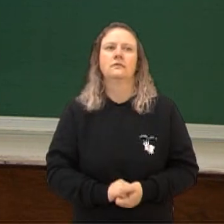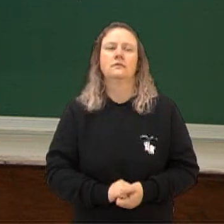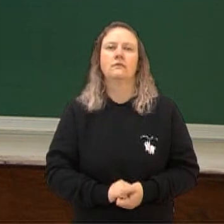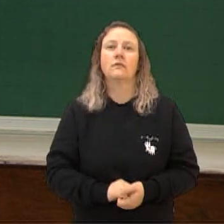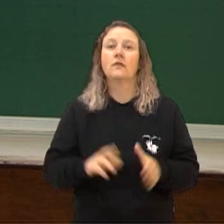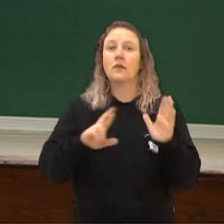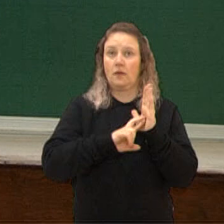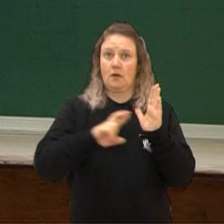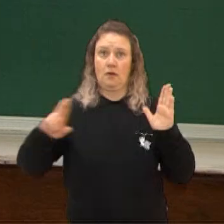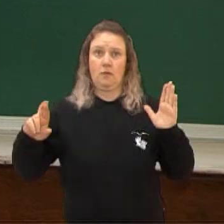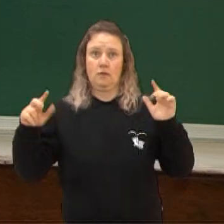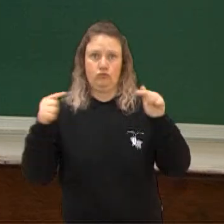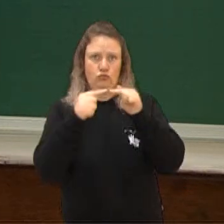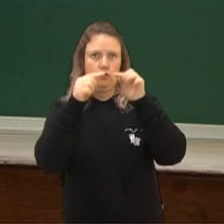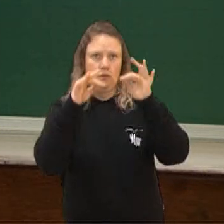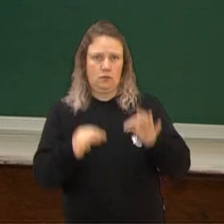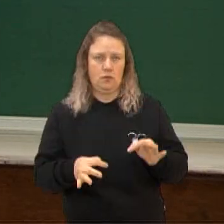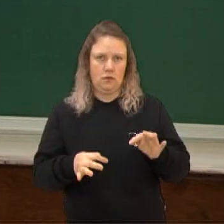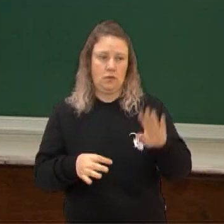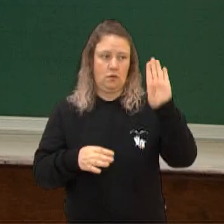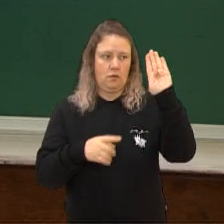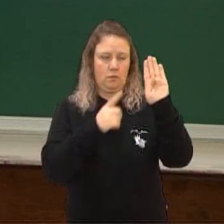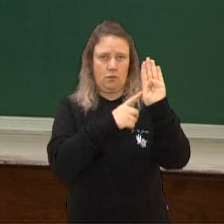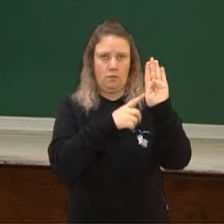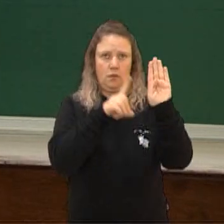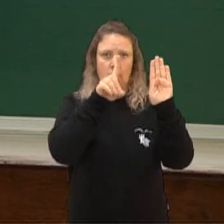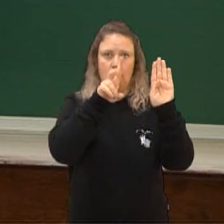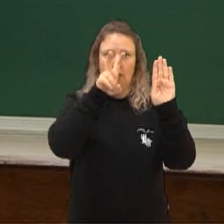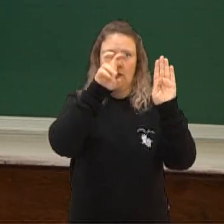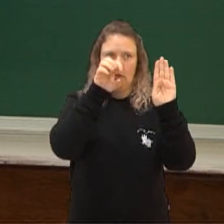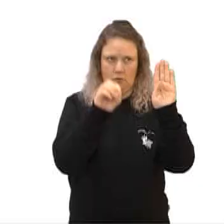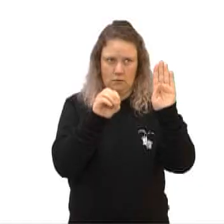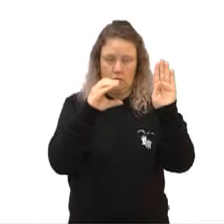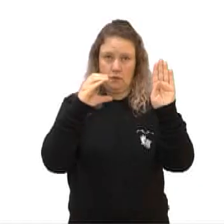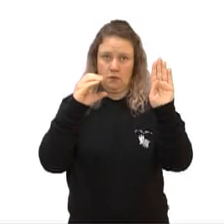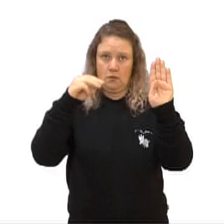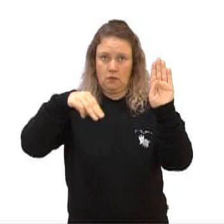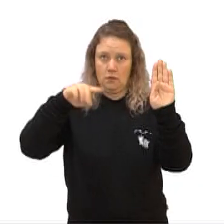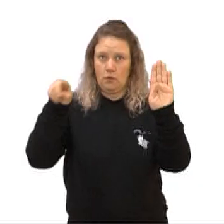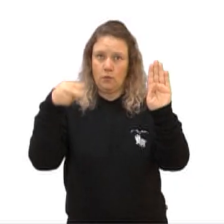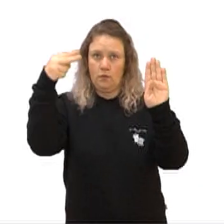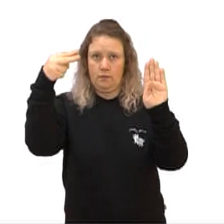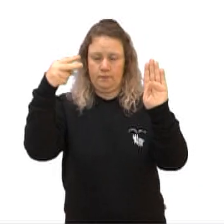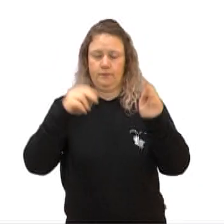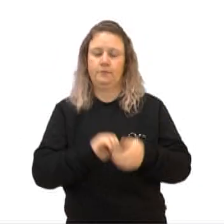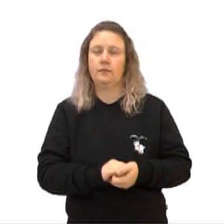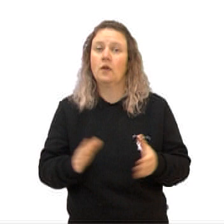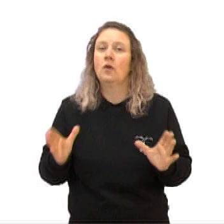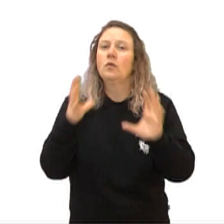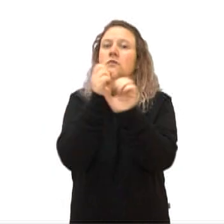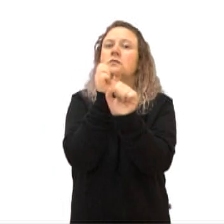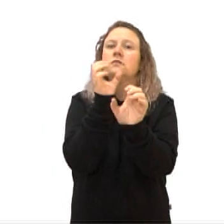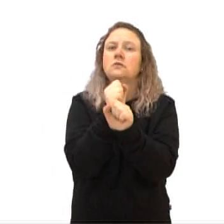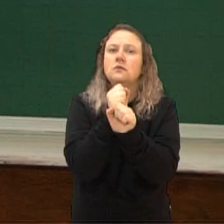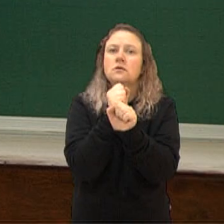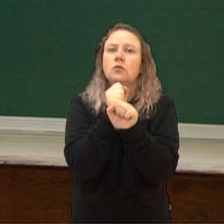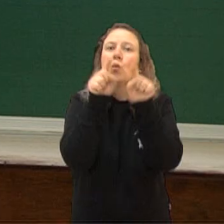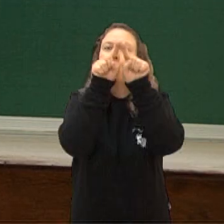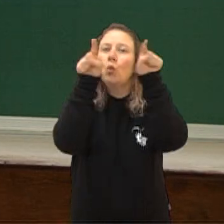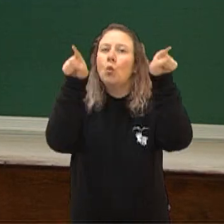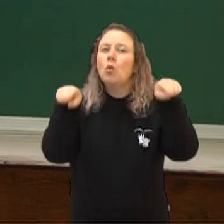a resposta é a letra B, 150 centímetros quadrados. Então, a área total de um cubo cuja diagonal